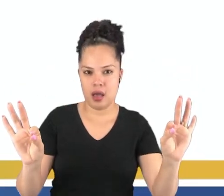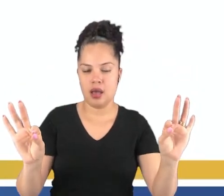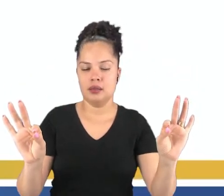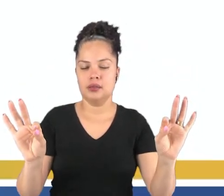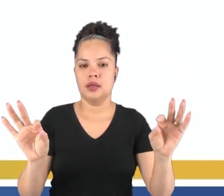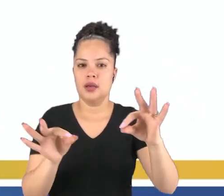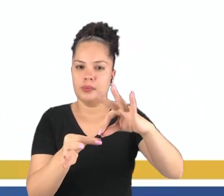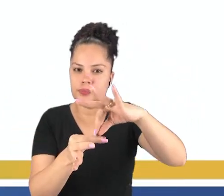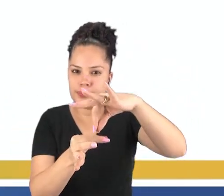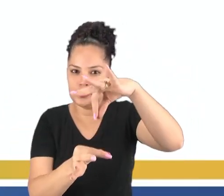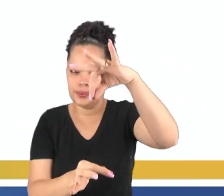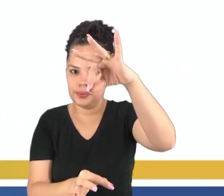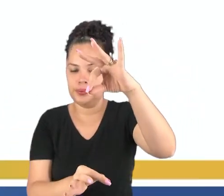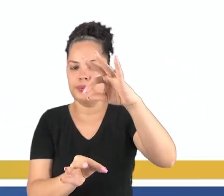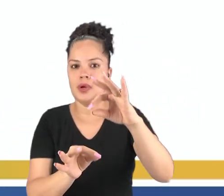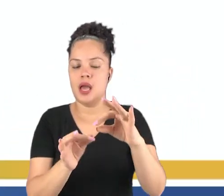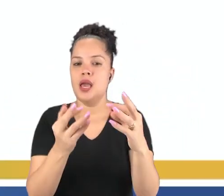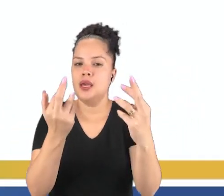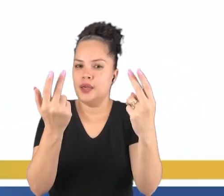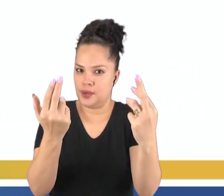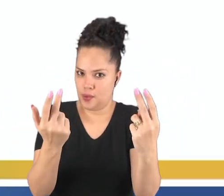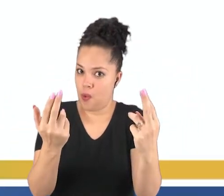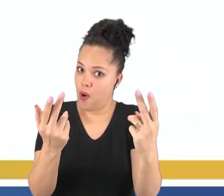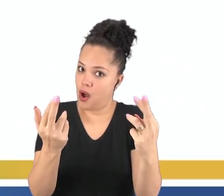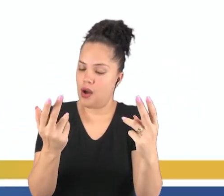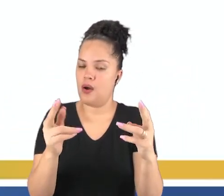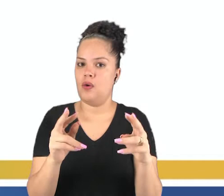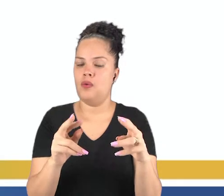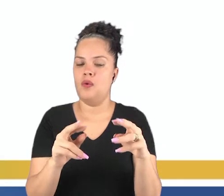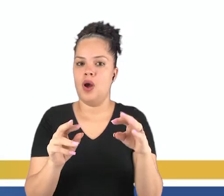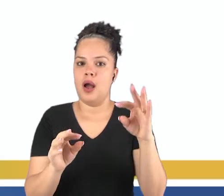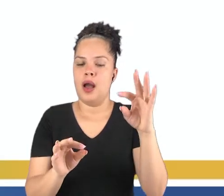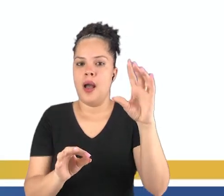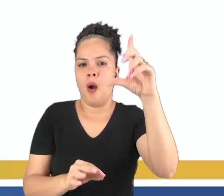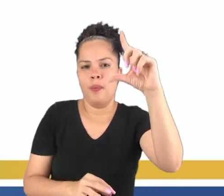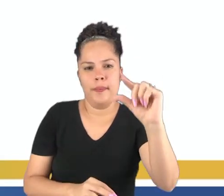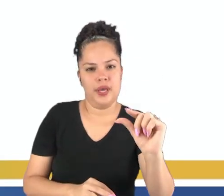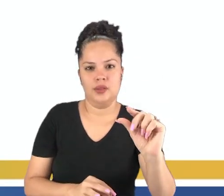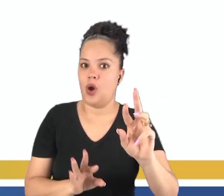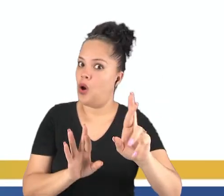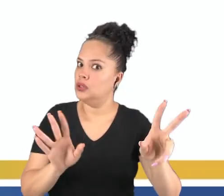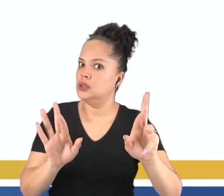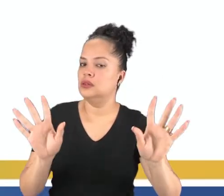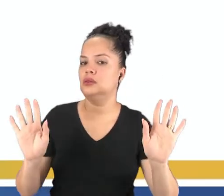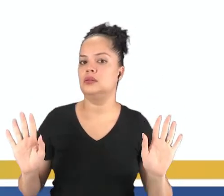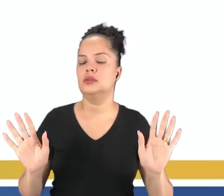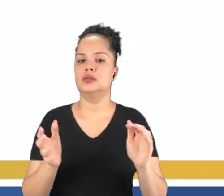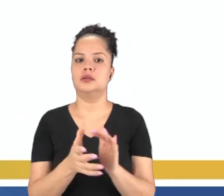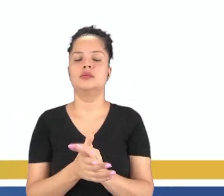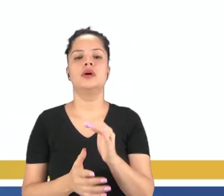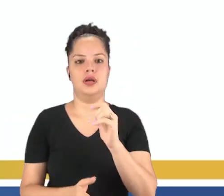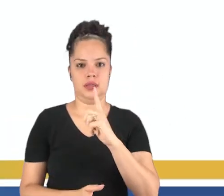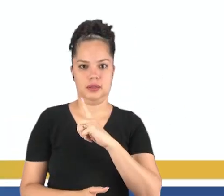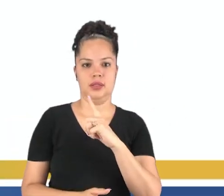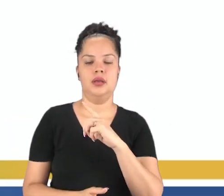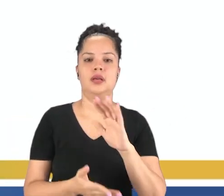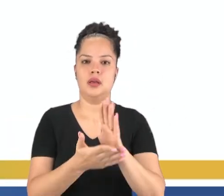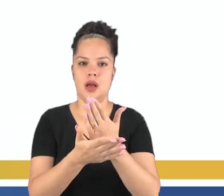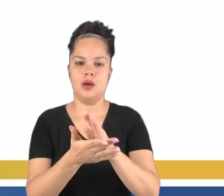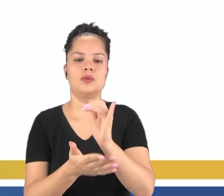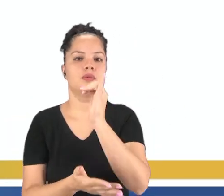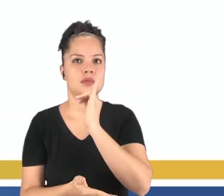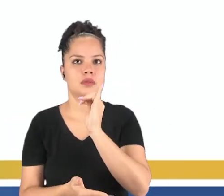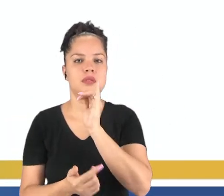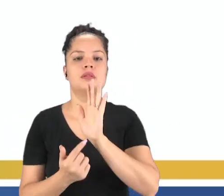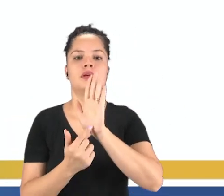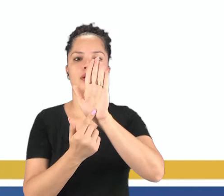vai possuir, né, a mesma distância, né? Nunca vai ser menor. Então, nós temos alguns exemplos aí, certo?